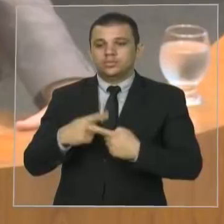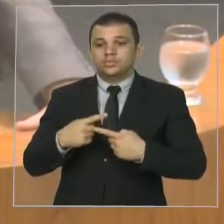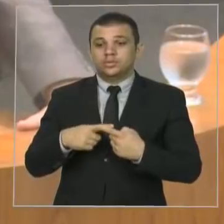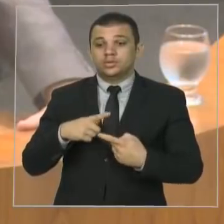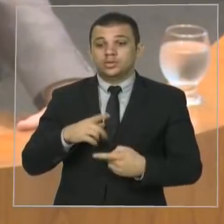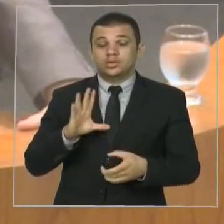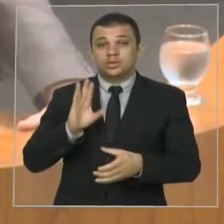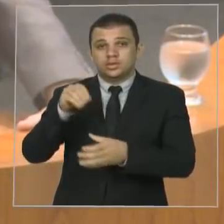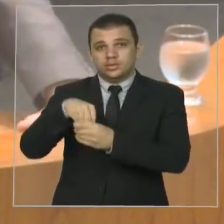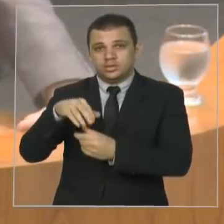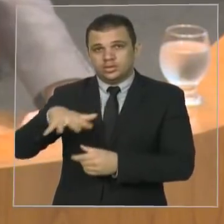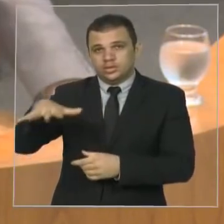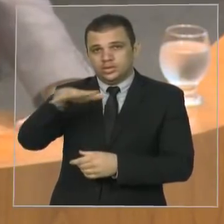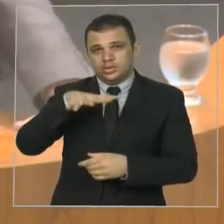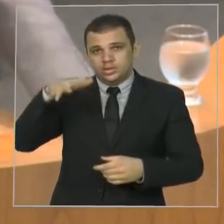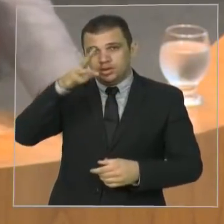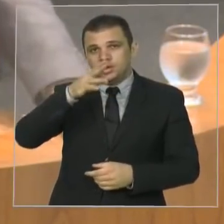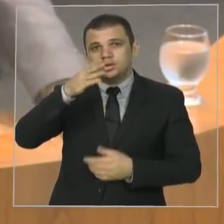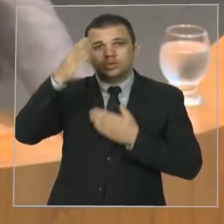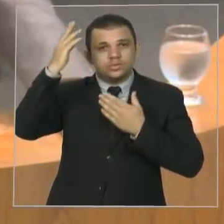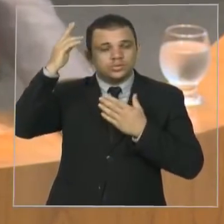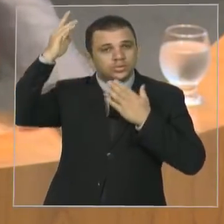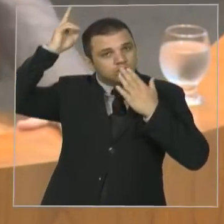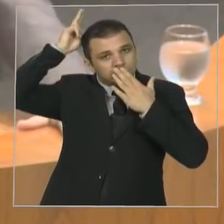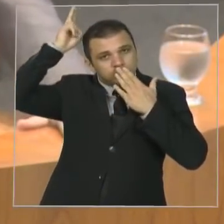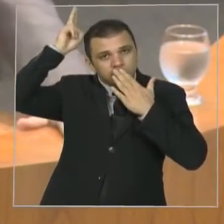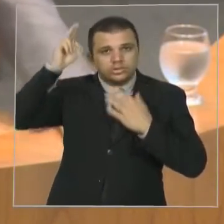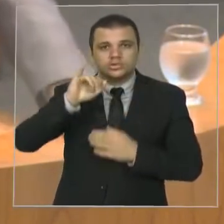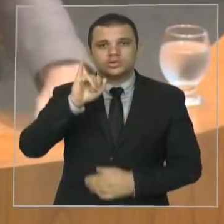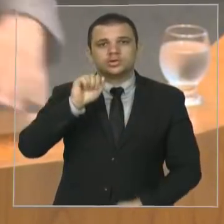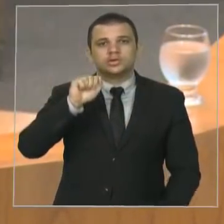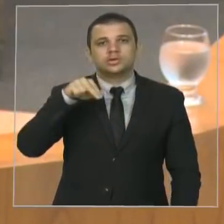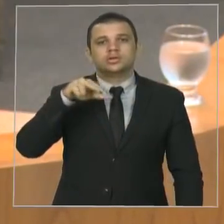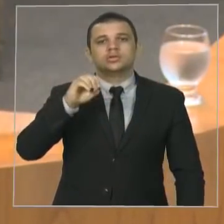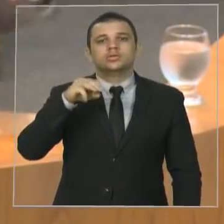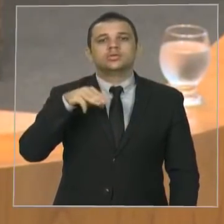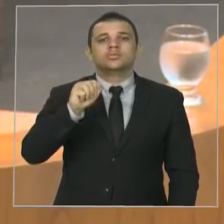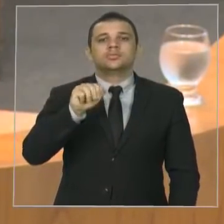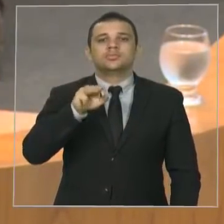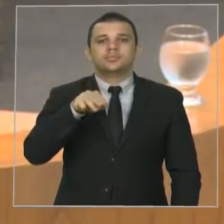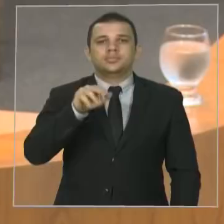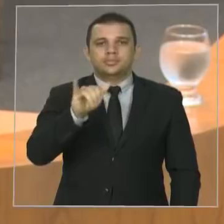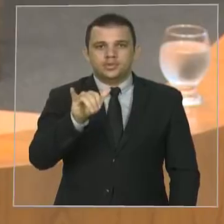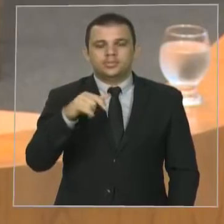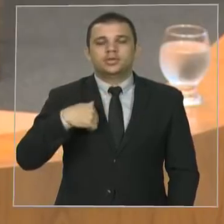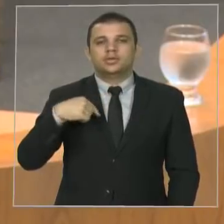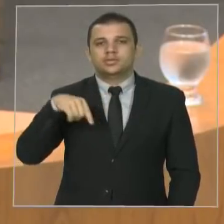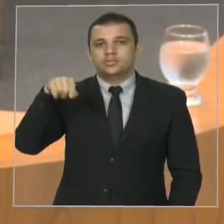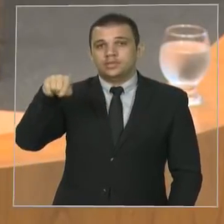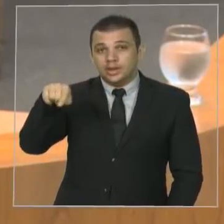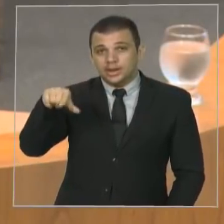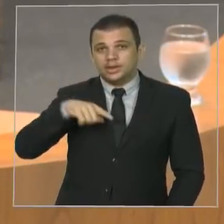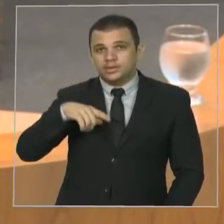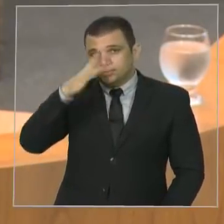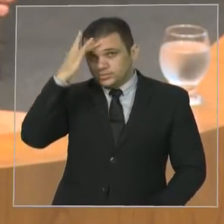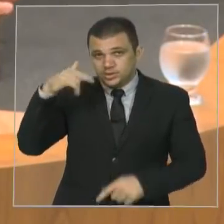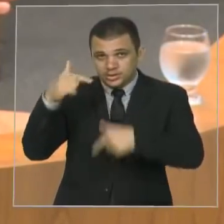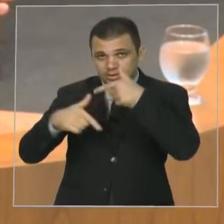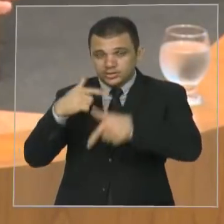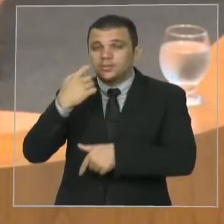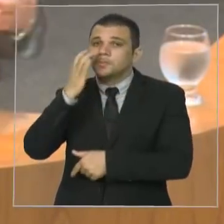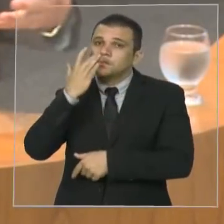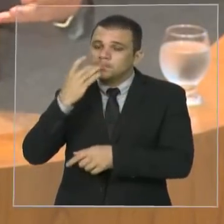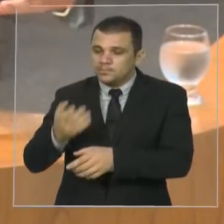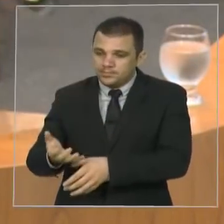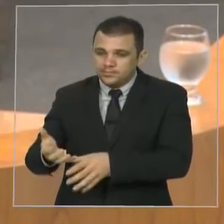Agora, a minha preocupação, veja bem, eu coordenei uma operação, a maior operação já feita